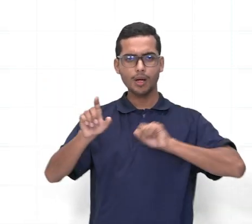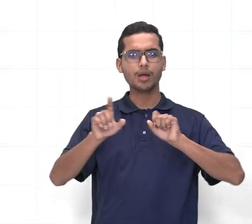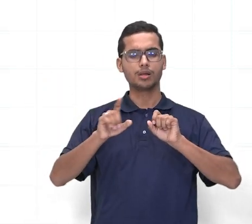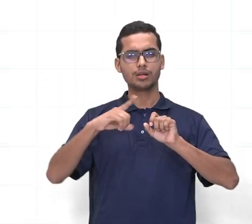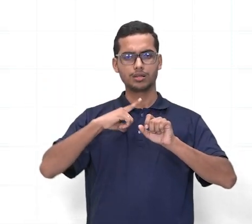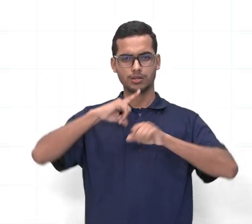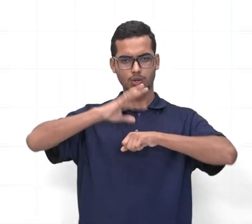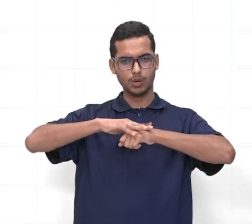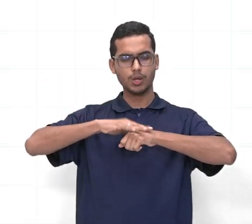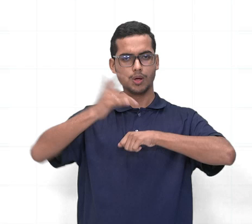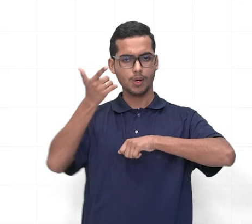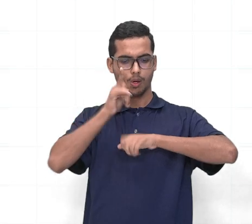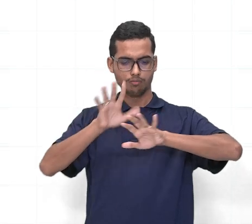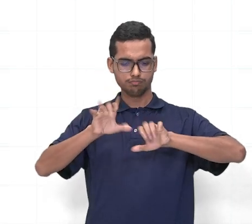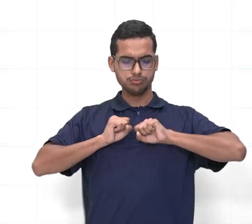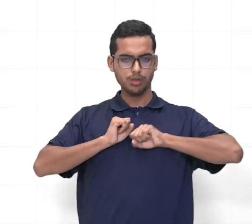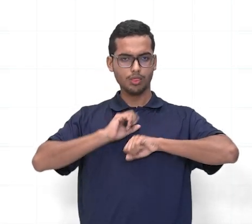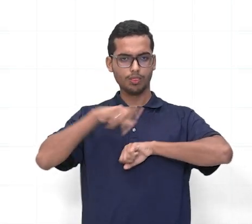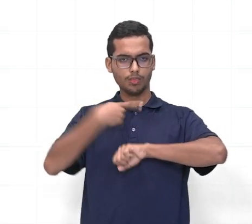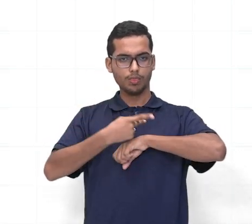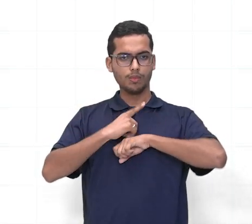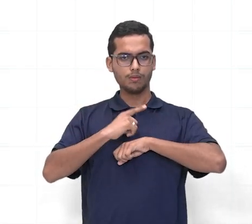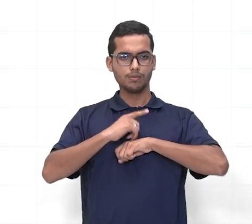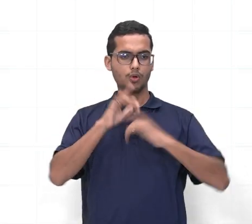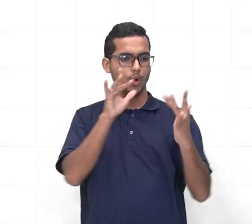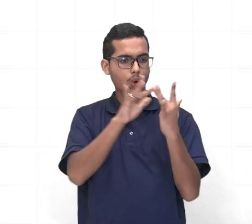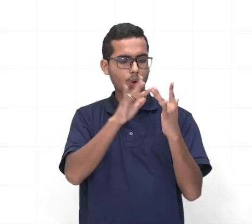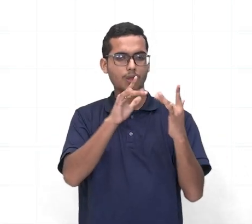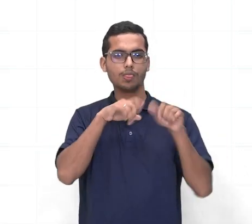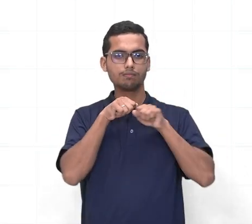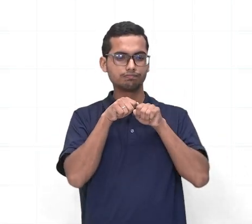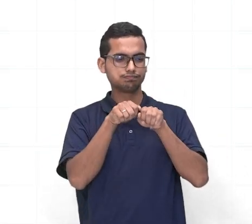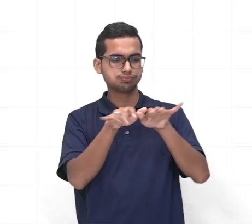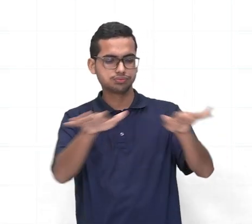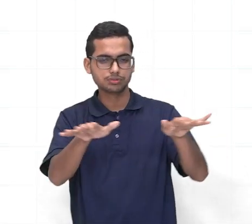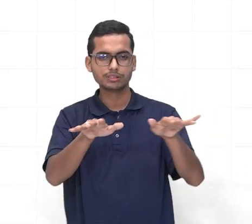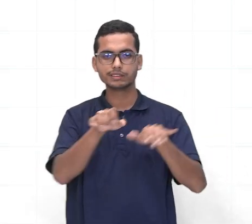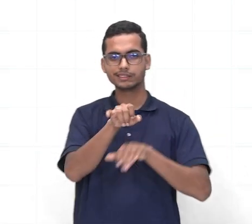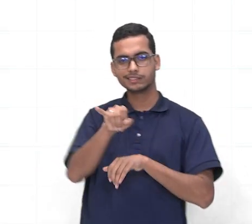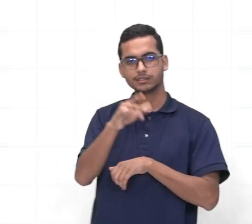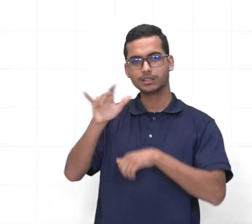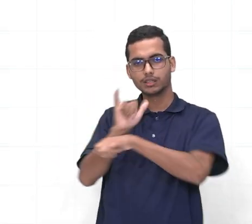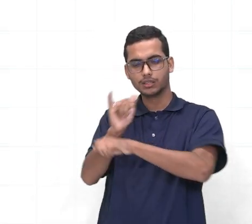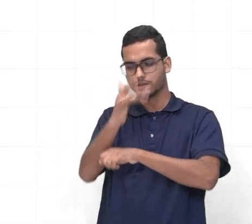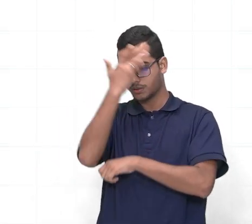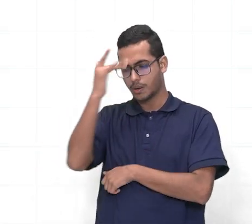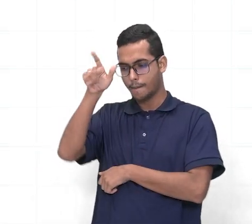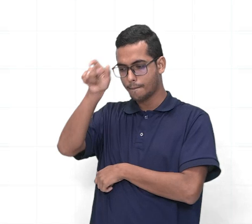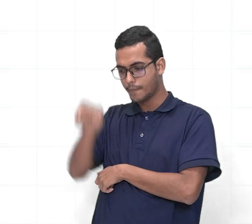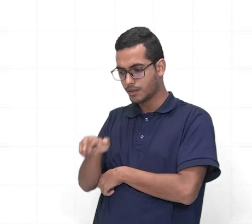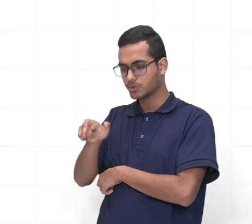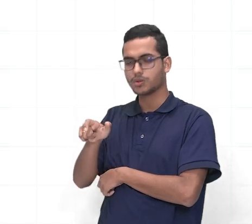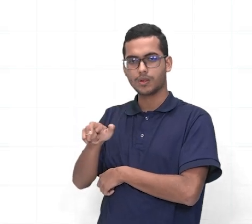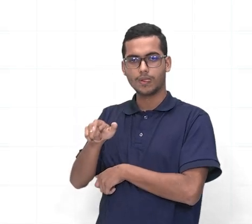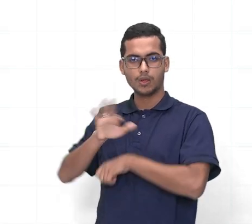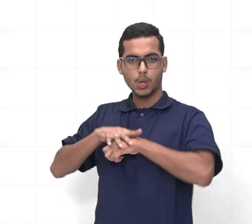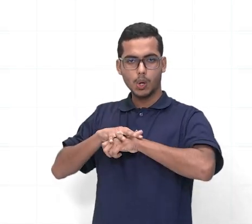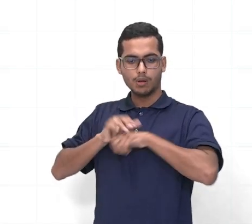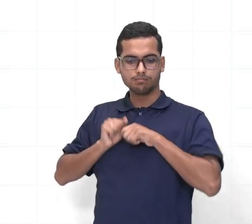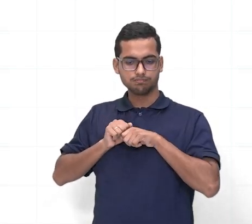é através de pessoa para pessoa, de pessoa sadia para pessoa doente, se